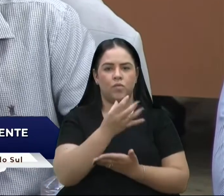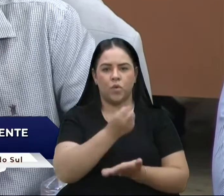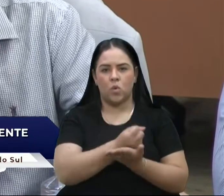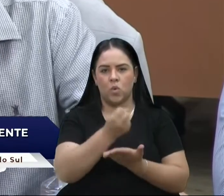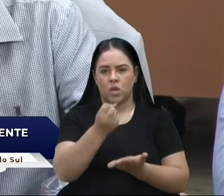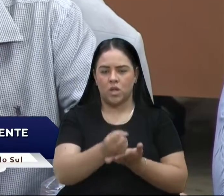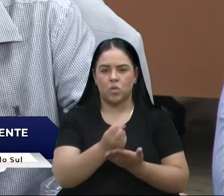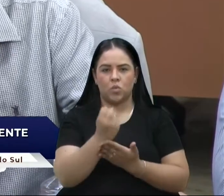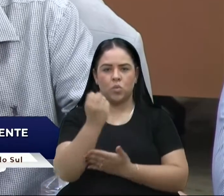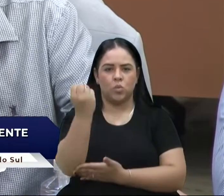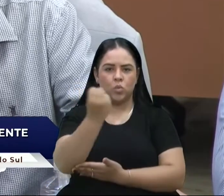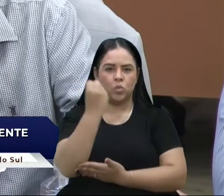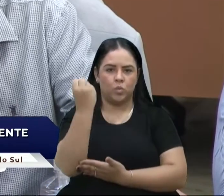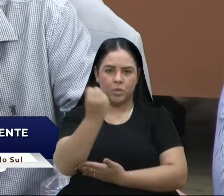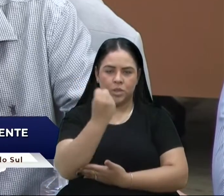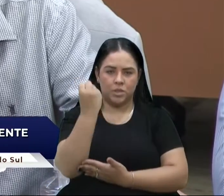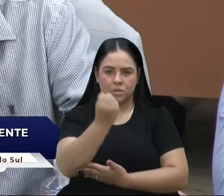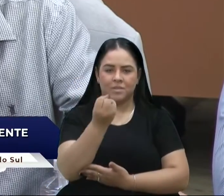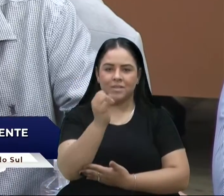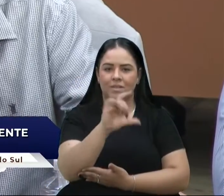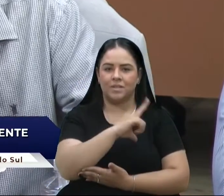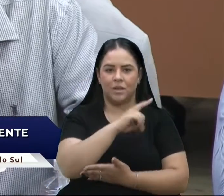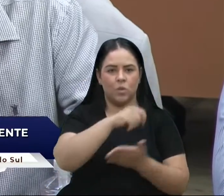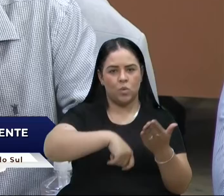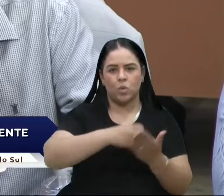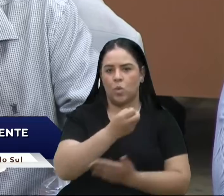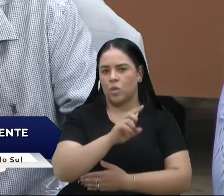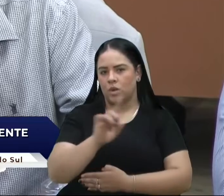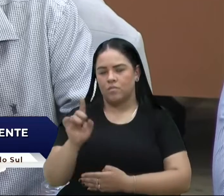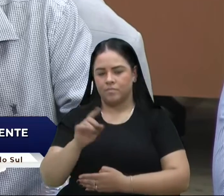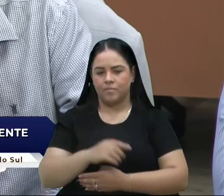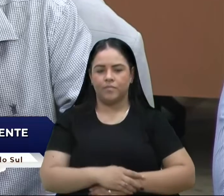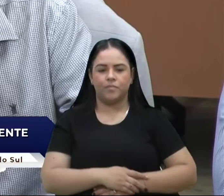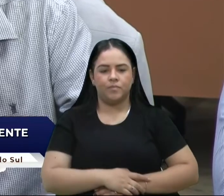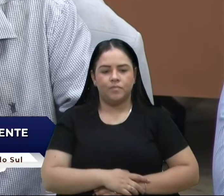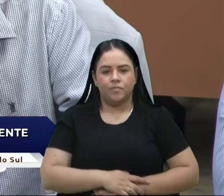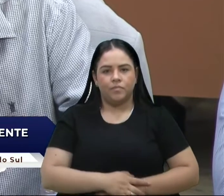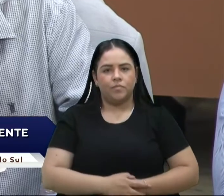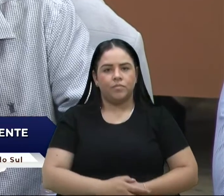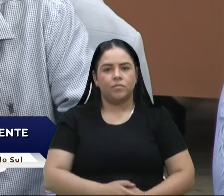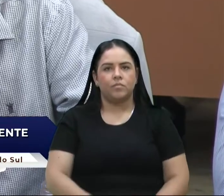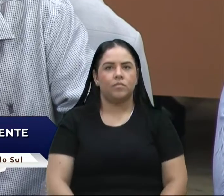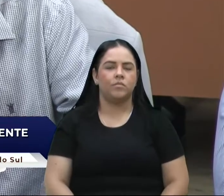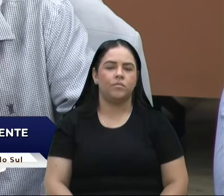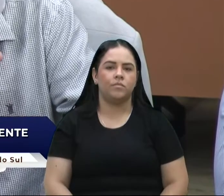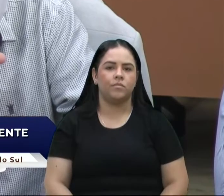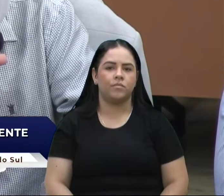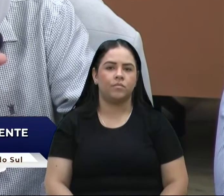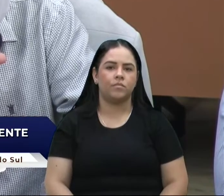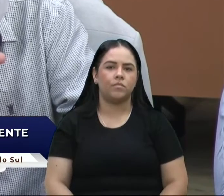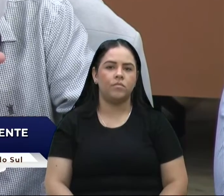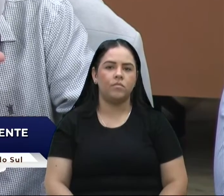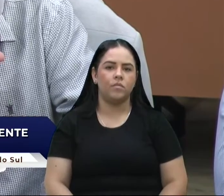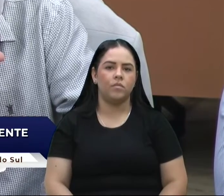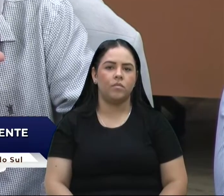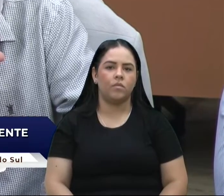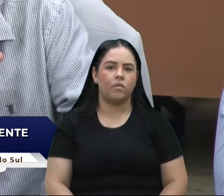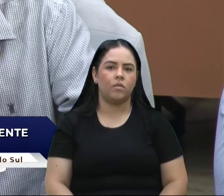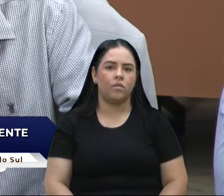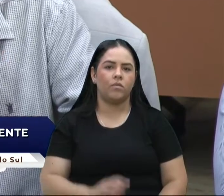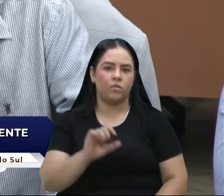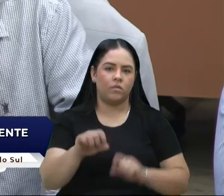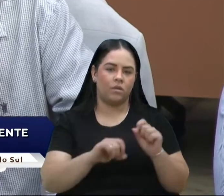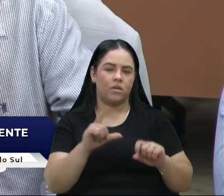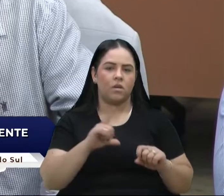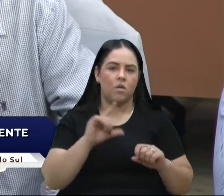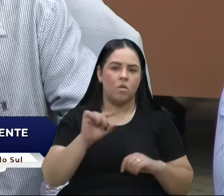emergenciais, não tendo concurso ativo. qual seria a outra